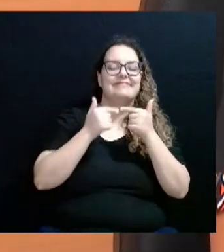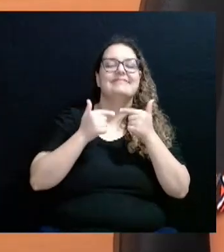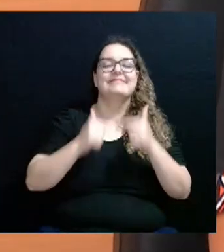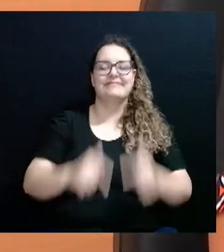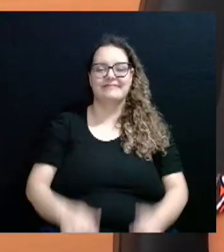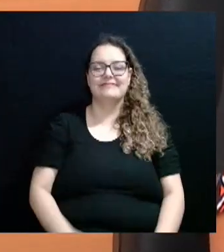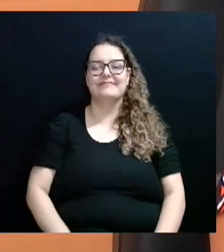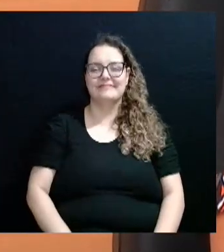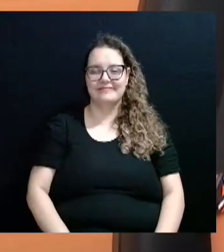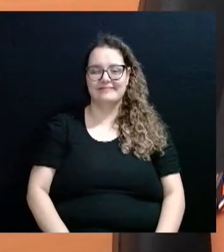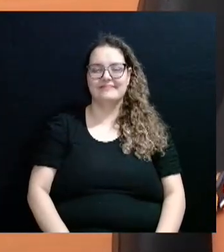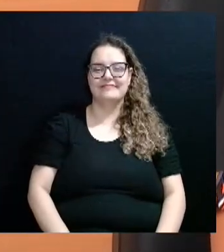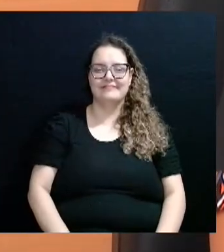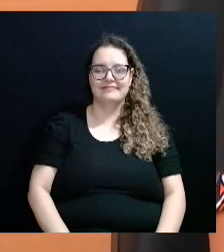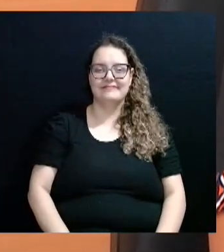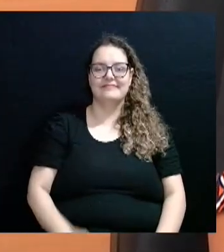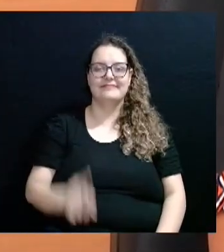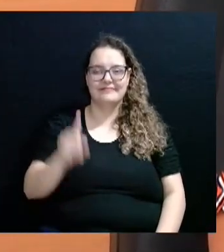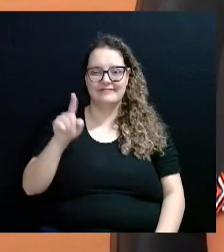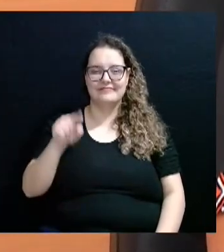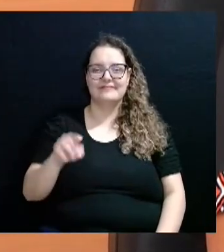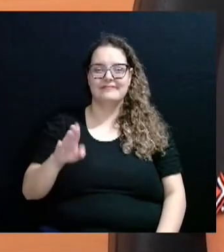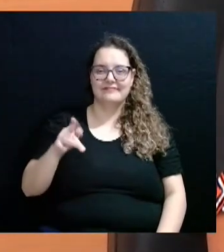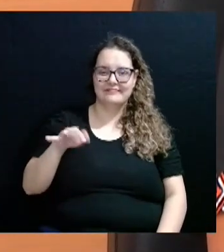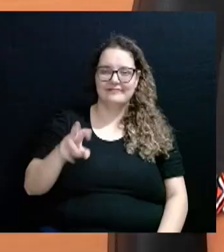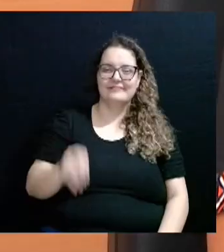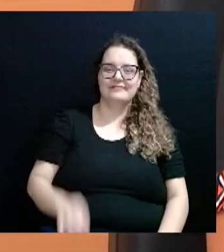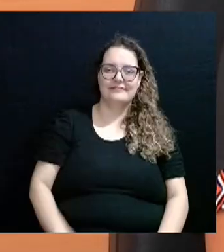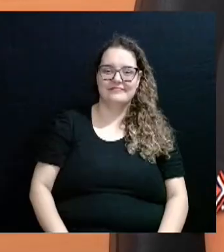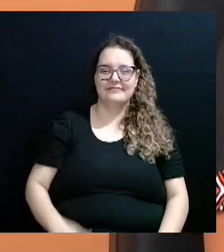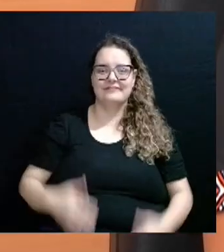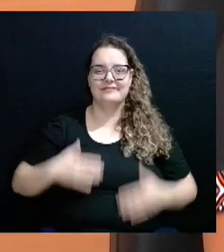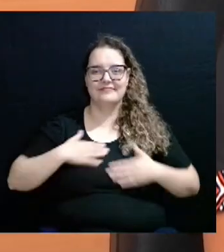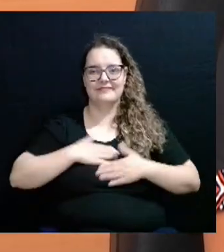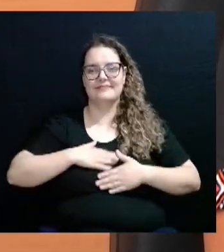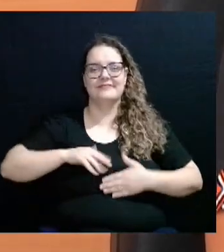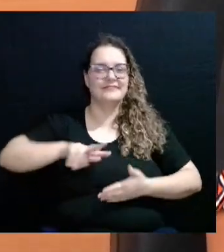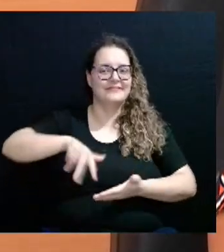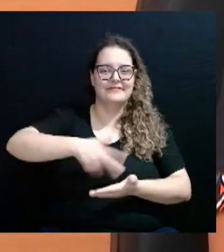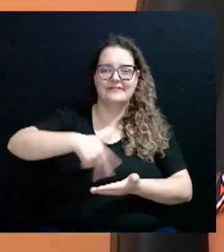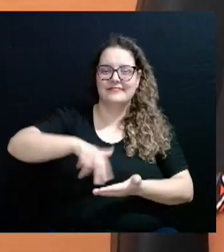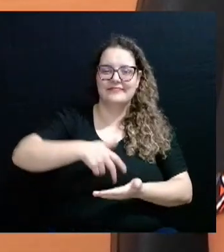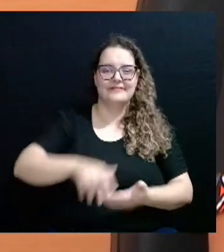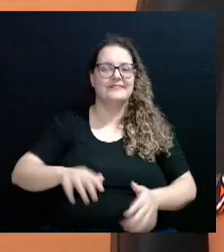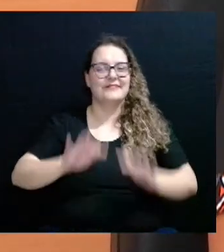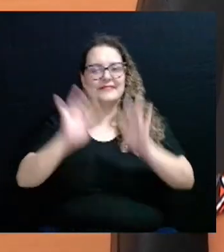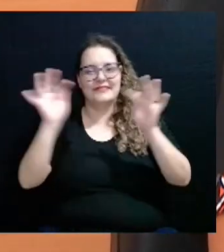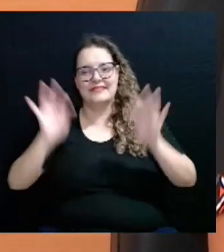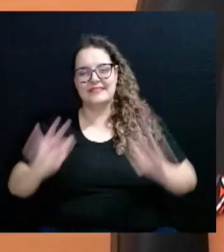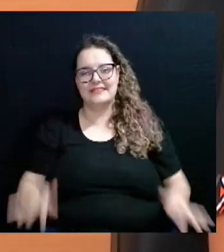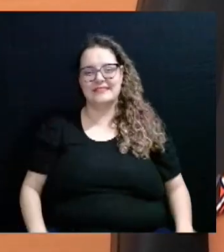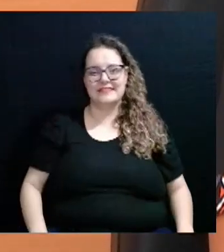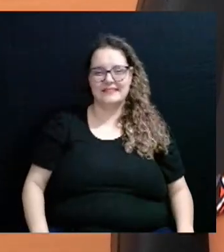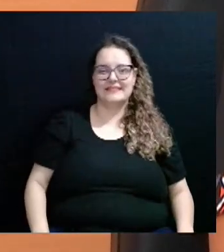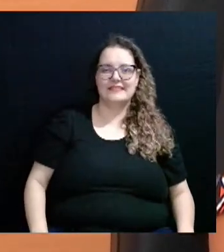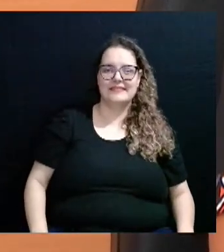mais É isso mesmo, Binho. Satisfação, hip hop. Fico feliz de eu ser lá